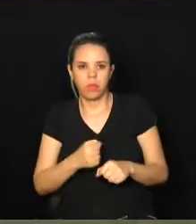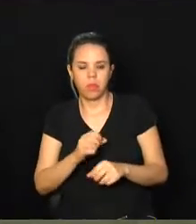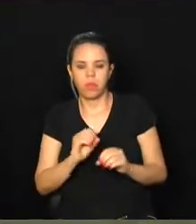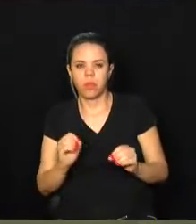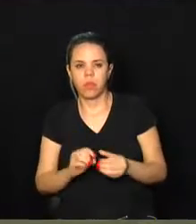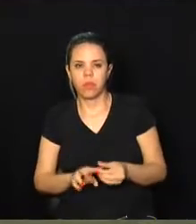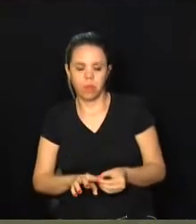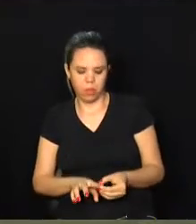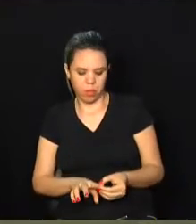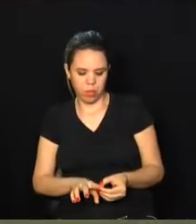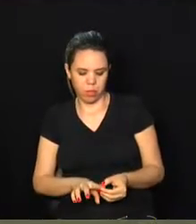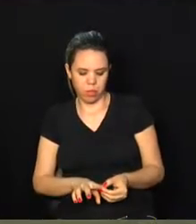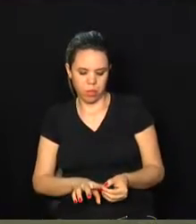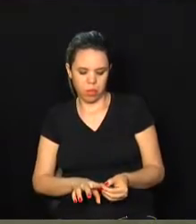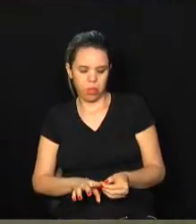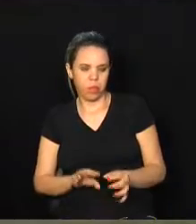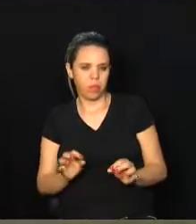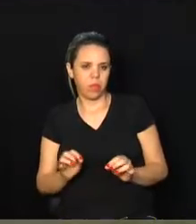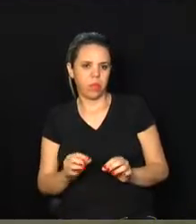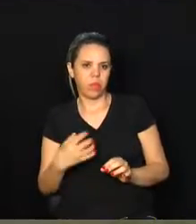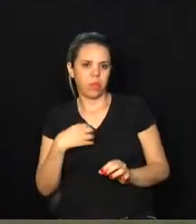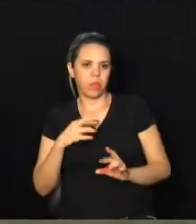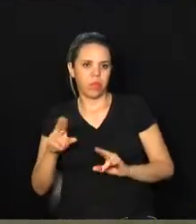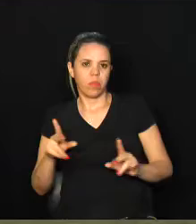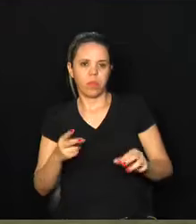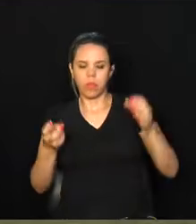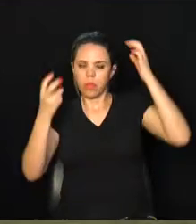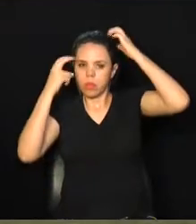quê, quero fazer tudo uma cultura que quer